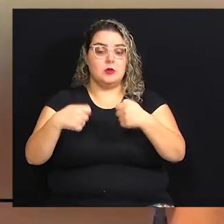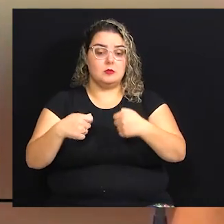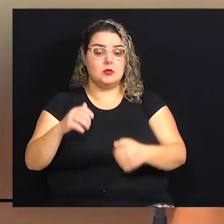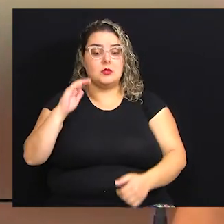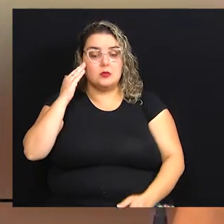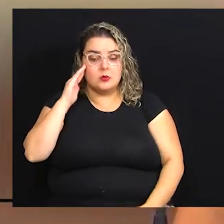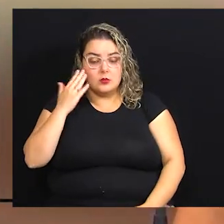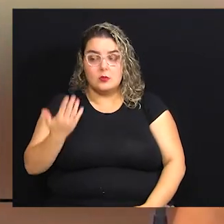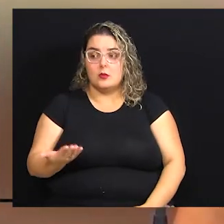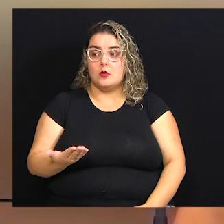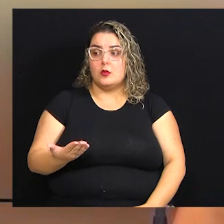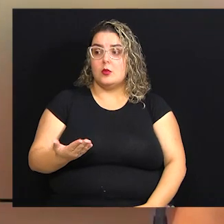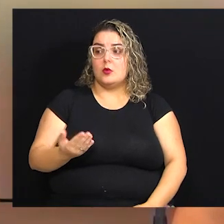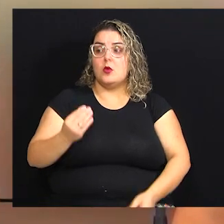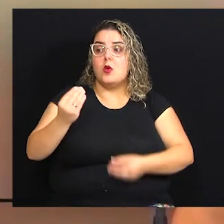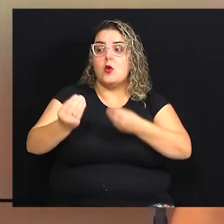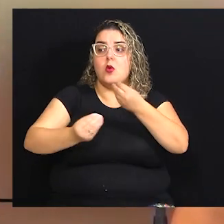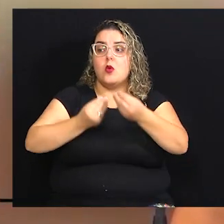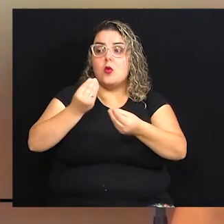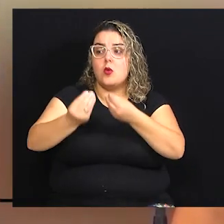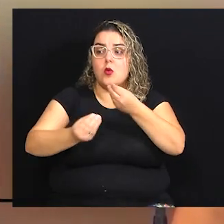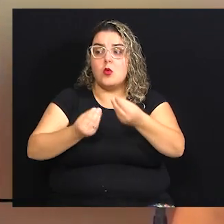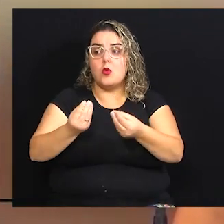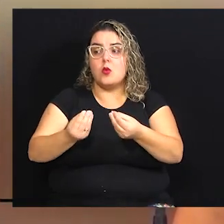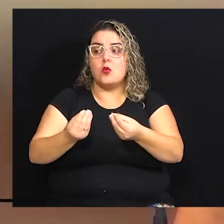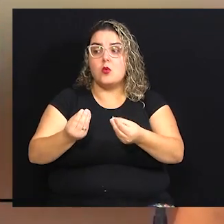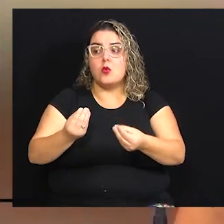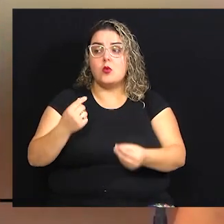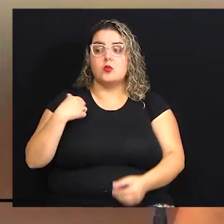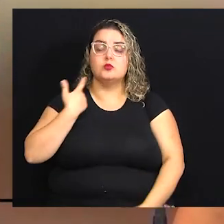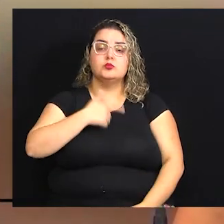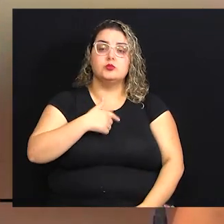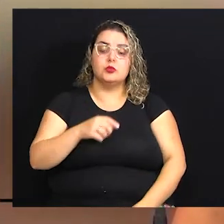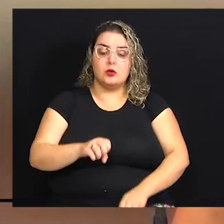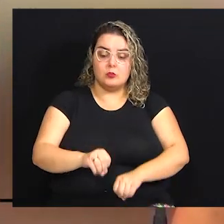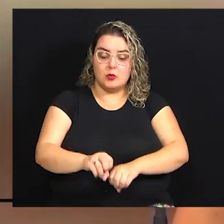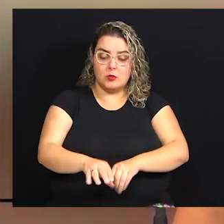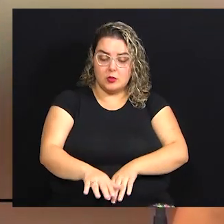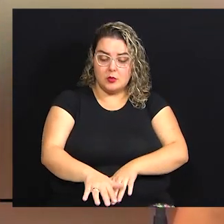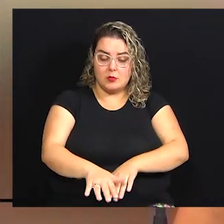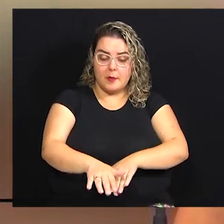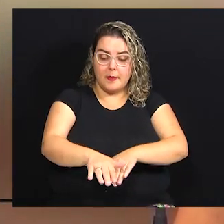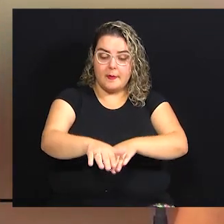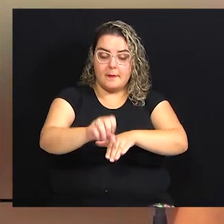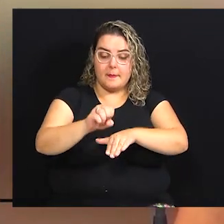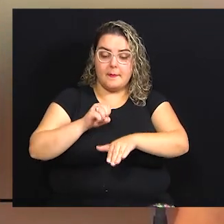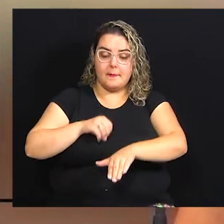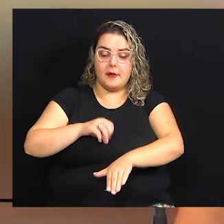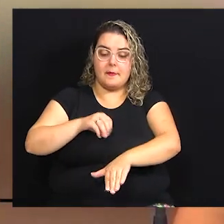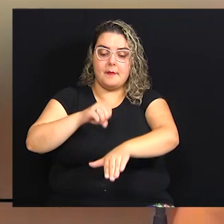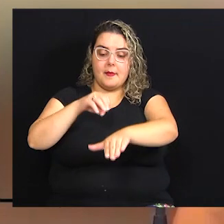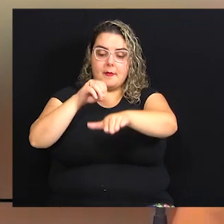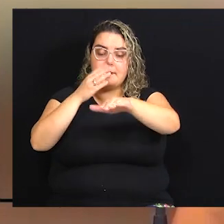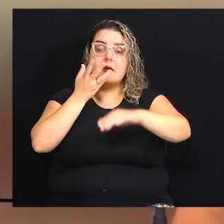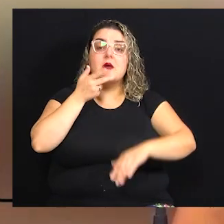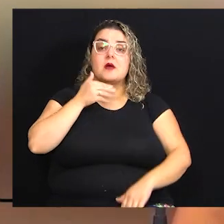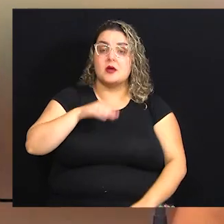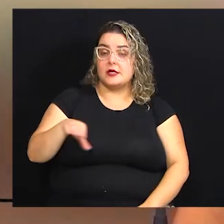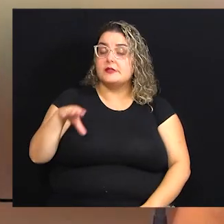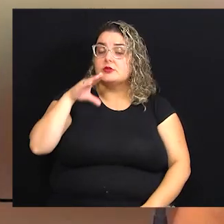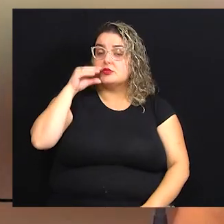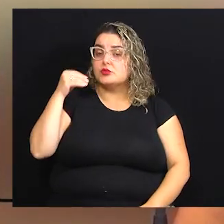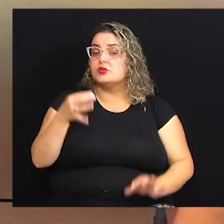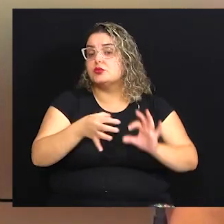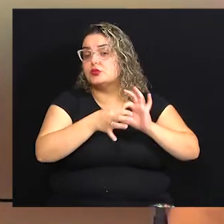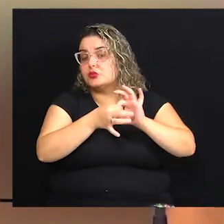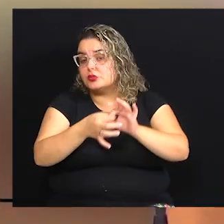entender como nós fomos sendo criados e criando crianças e adolescentes